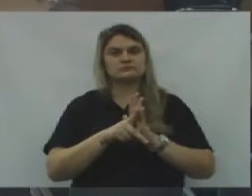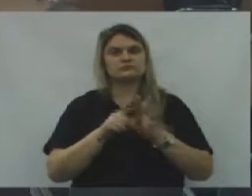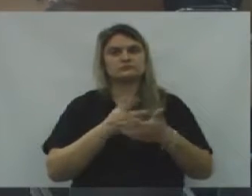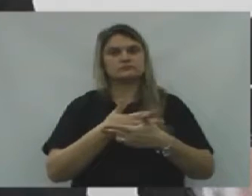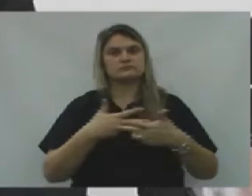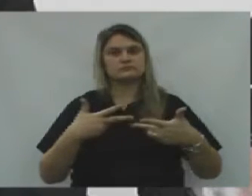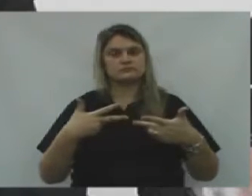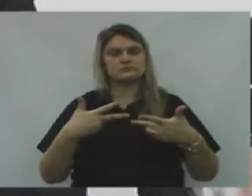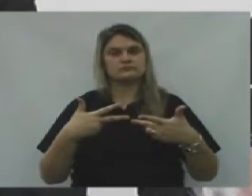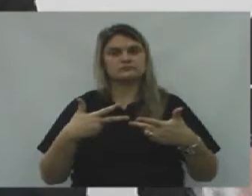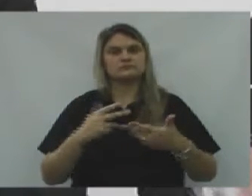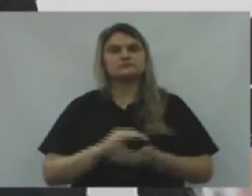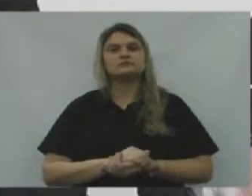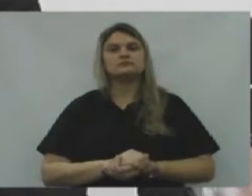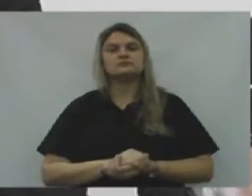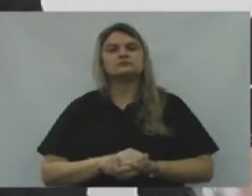Patrimônio,